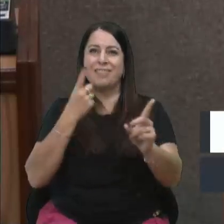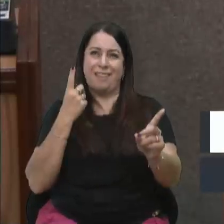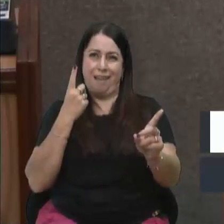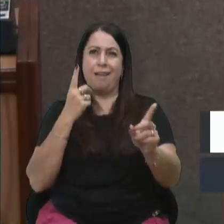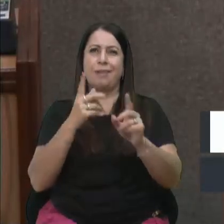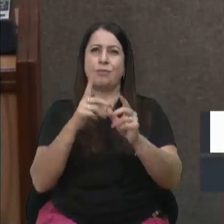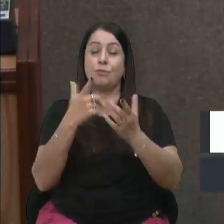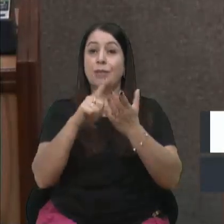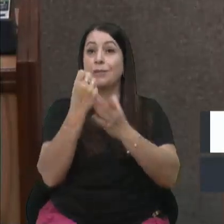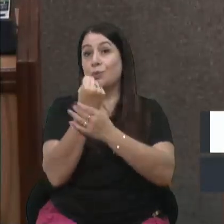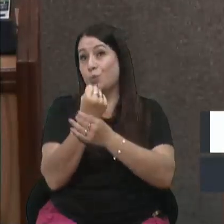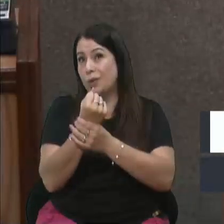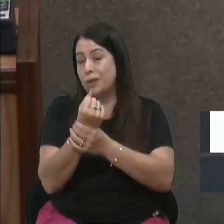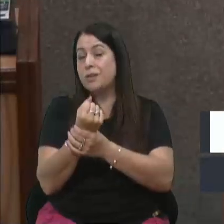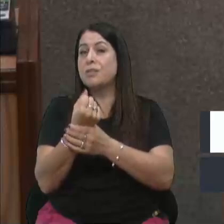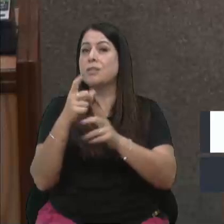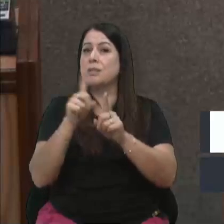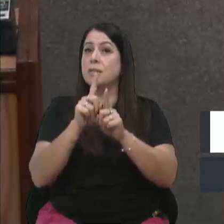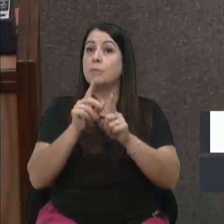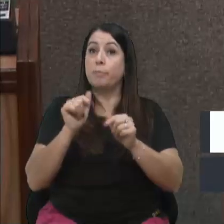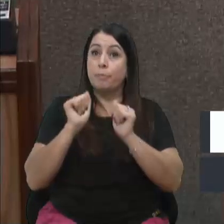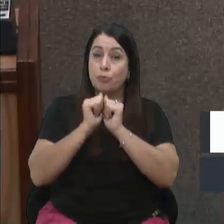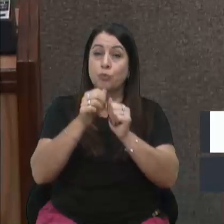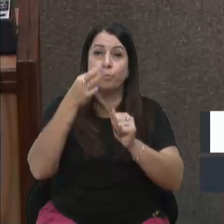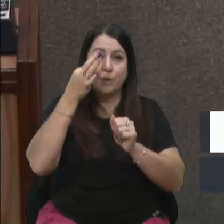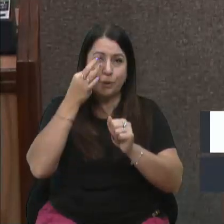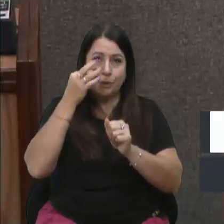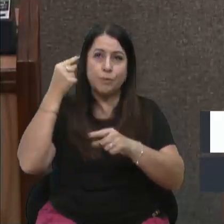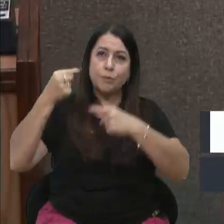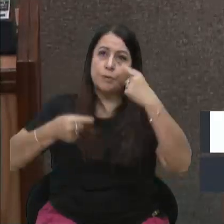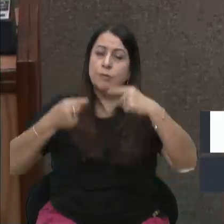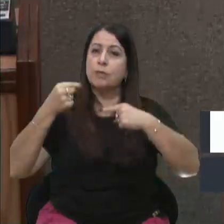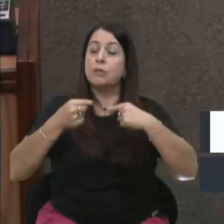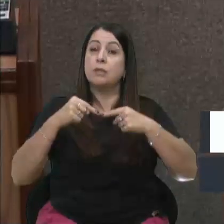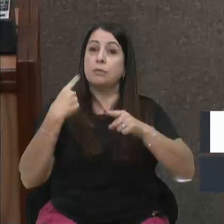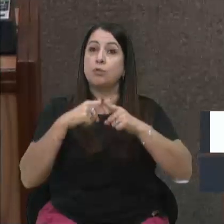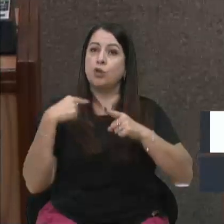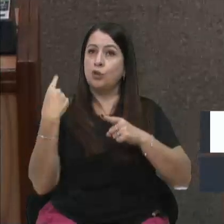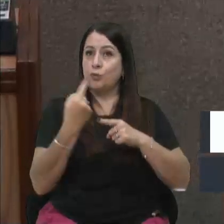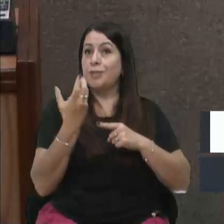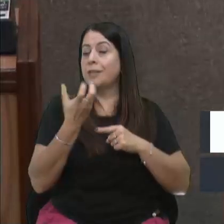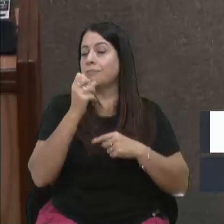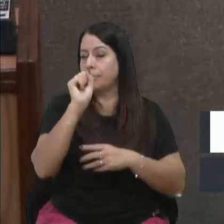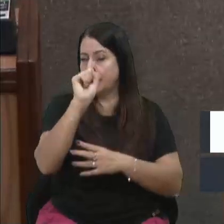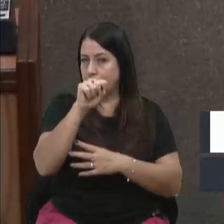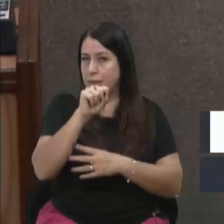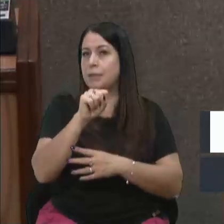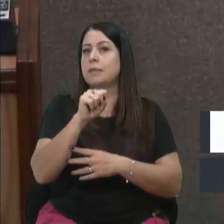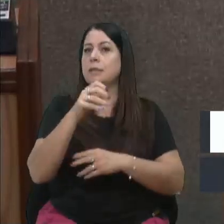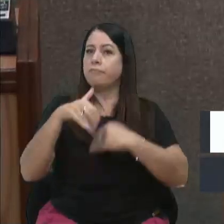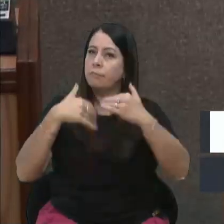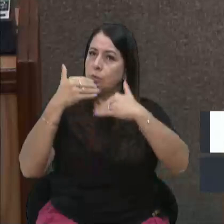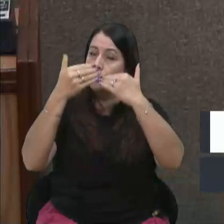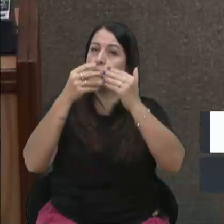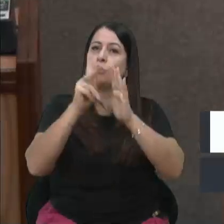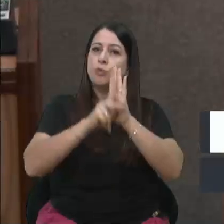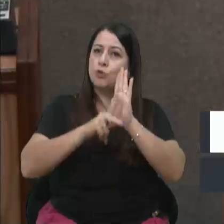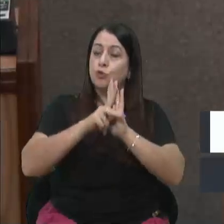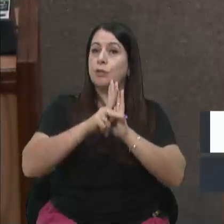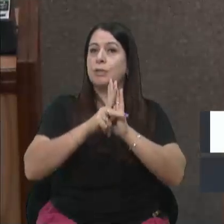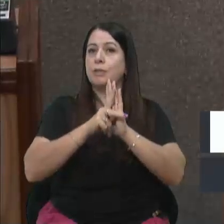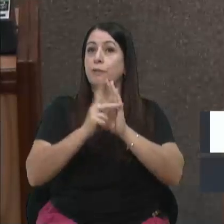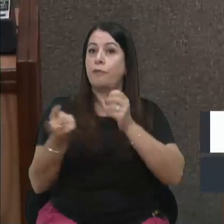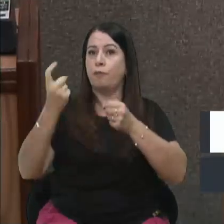mais inseguras, que estejam presentes aqui para debater conosco, porque nós queremos sim viabilizar que esse projeto